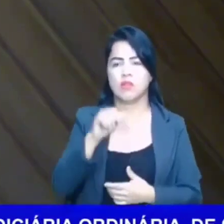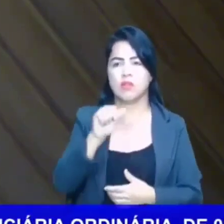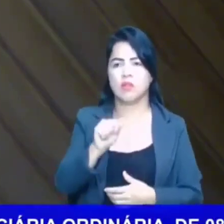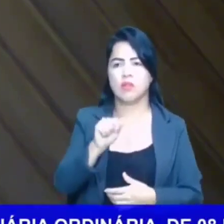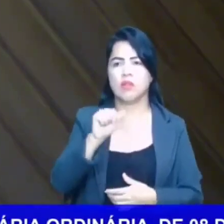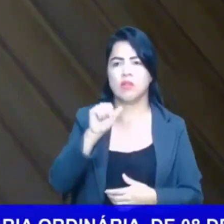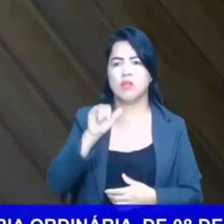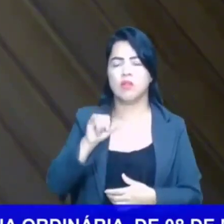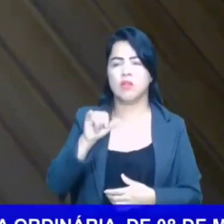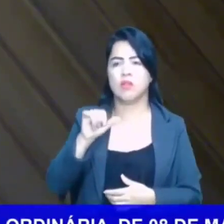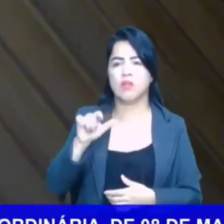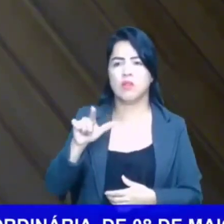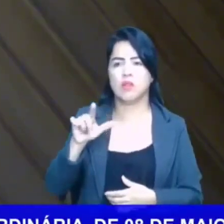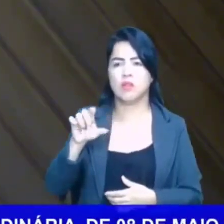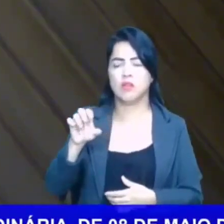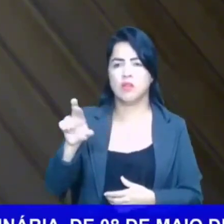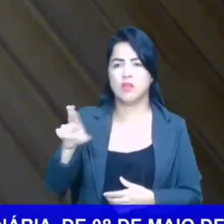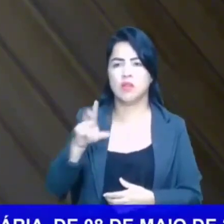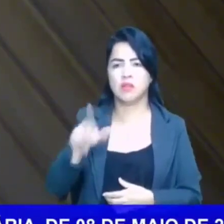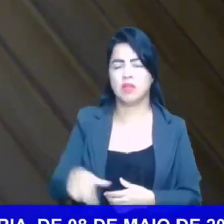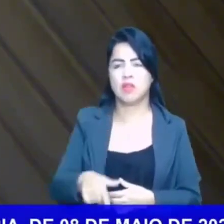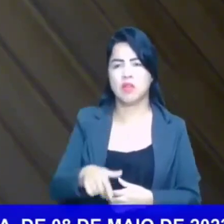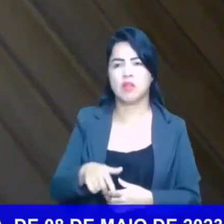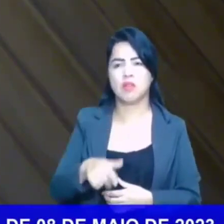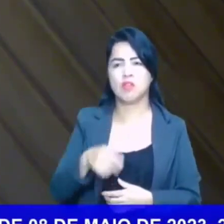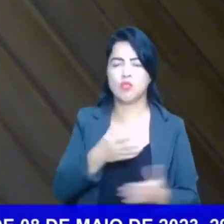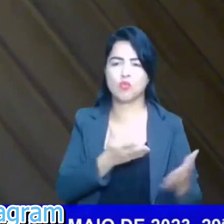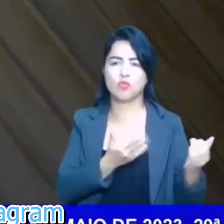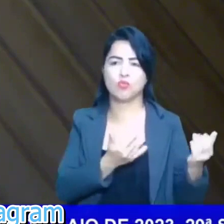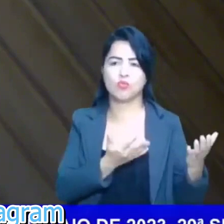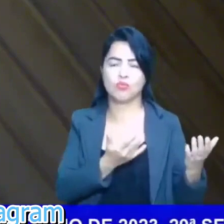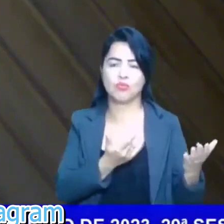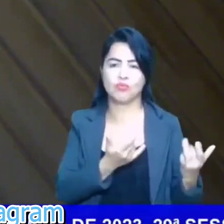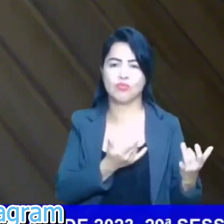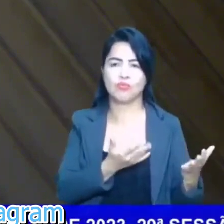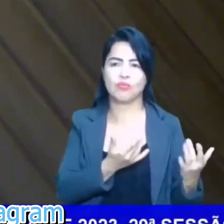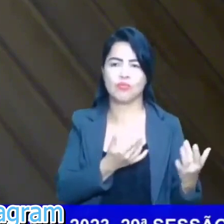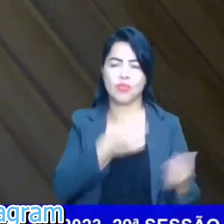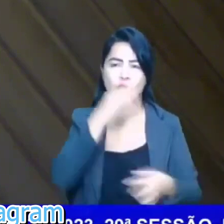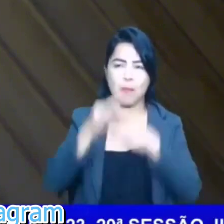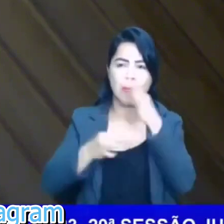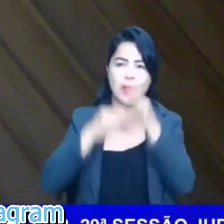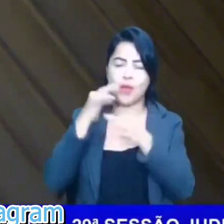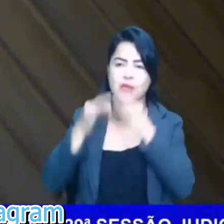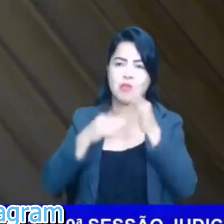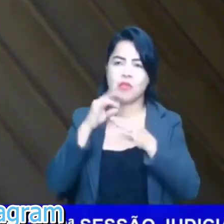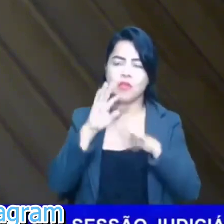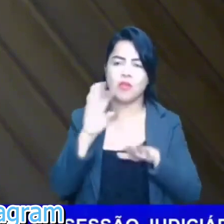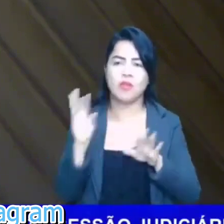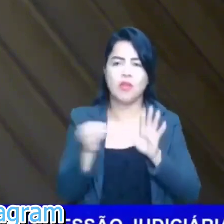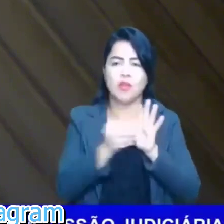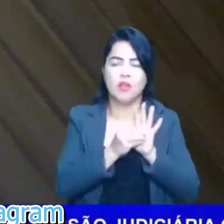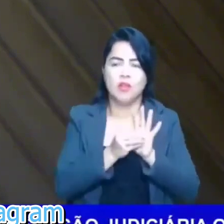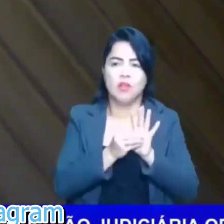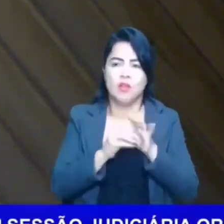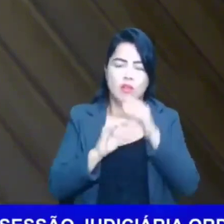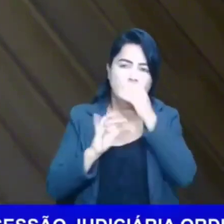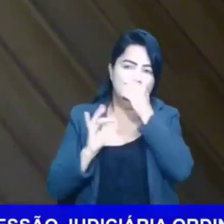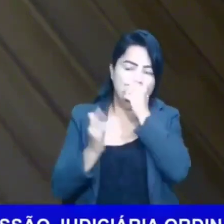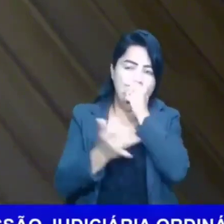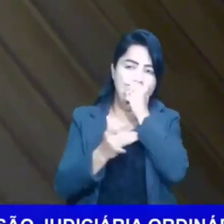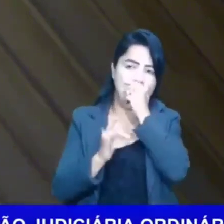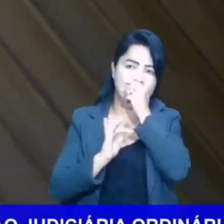Amuller. Ele é um jovem humorista que produz conteúdos em seu perfil de